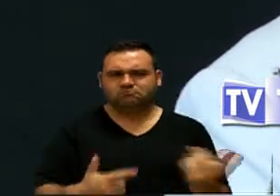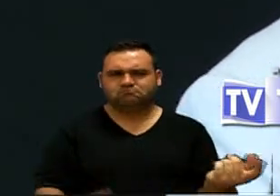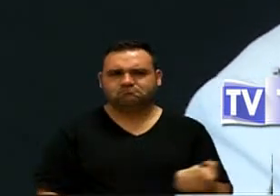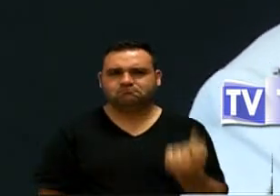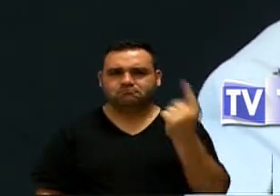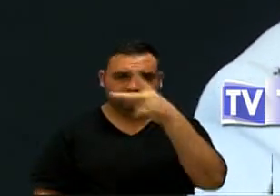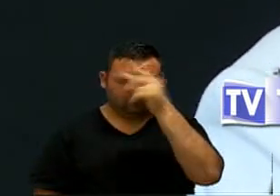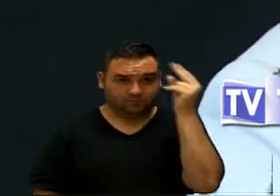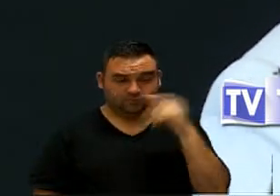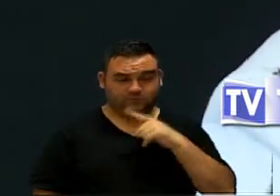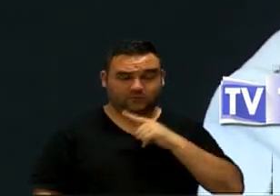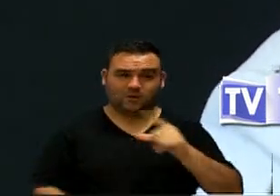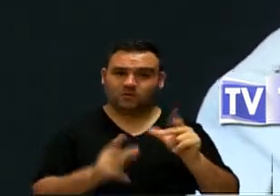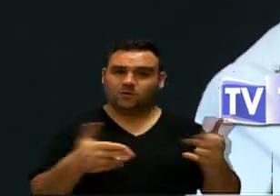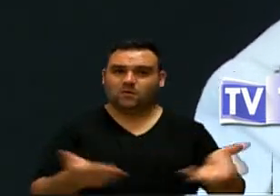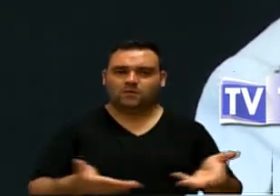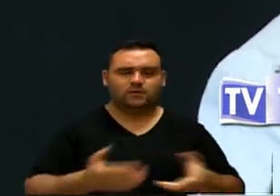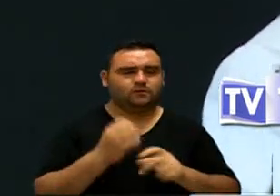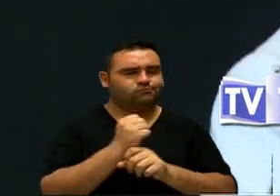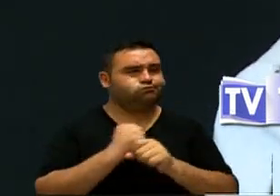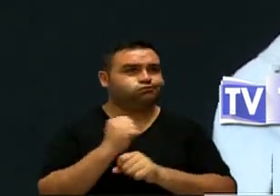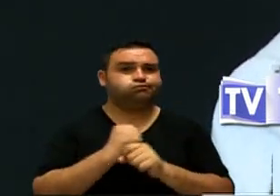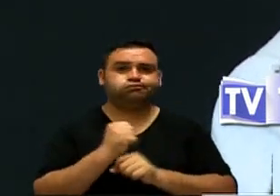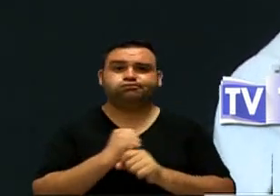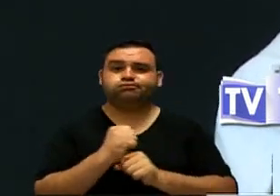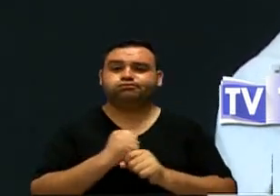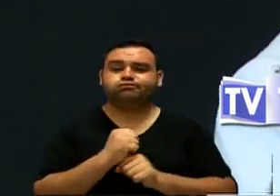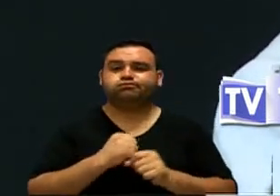Estranhíssimo uma prefeitura como a nossa passar tanto tempo...